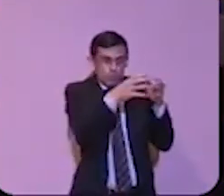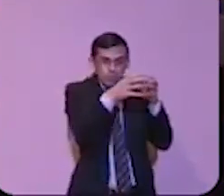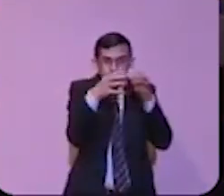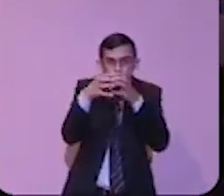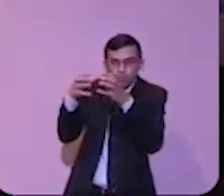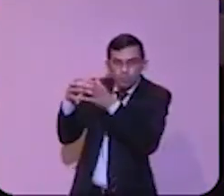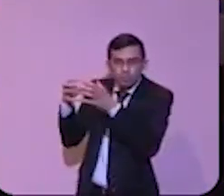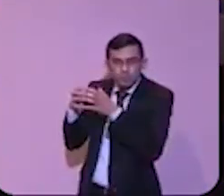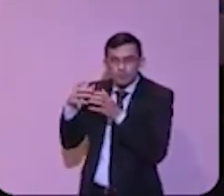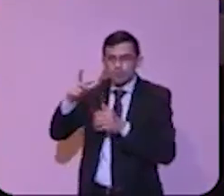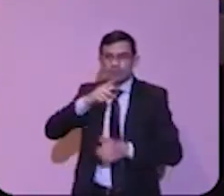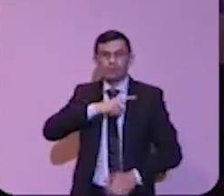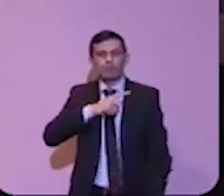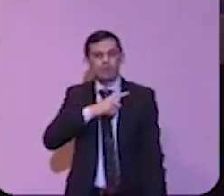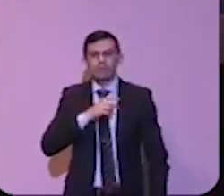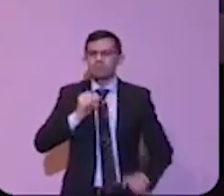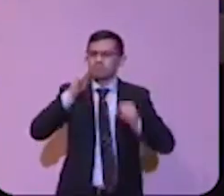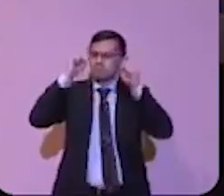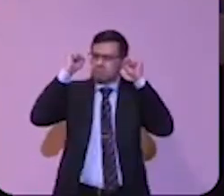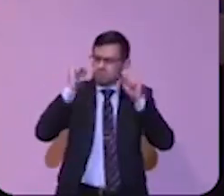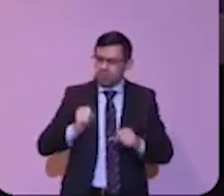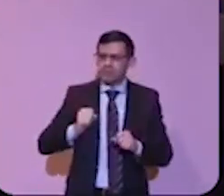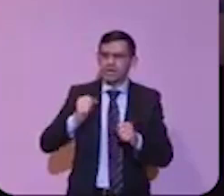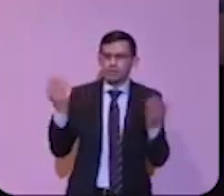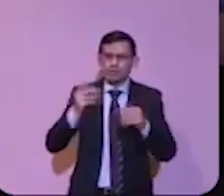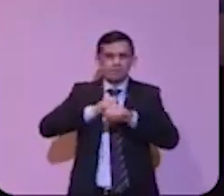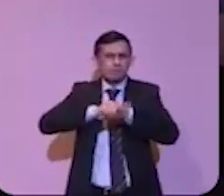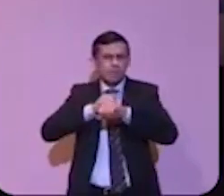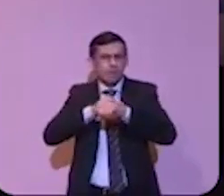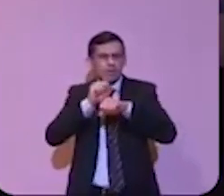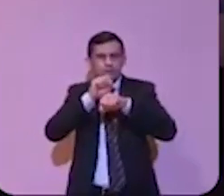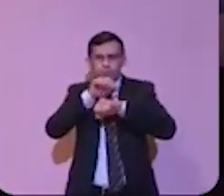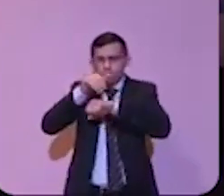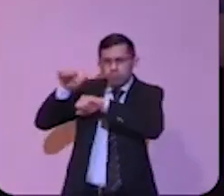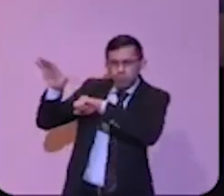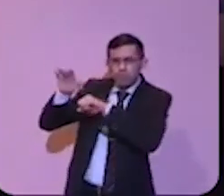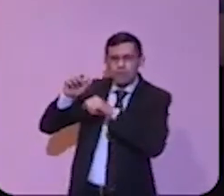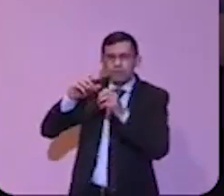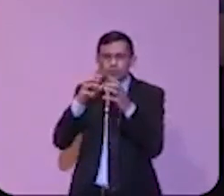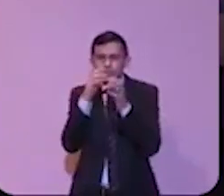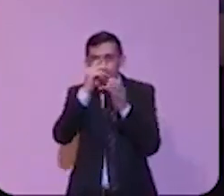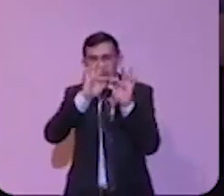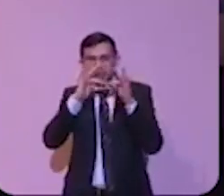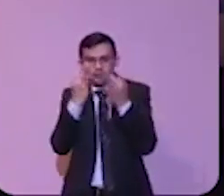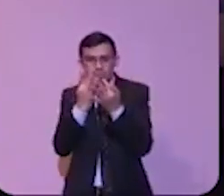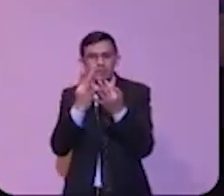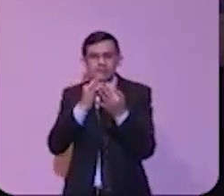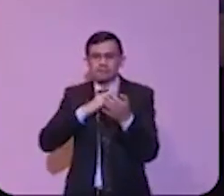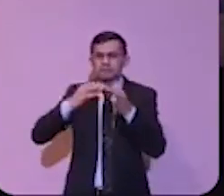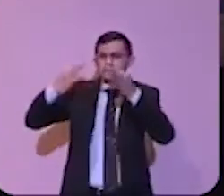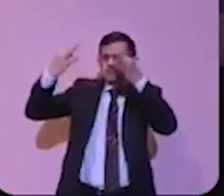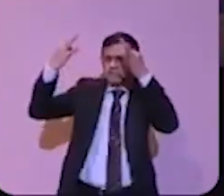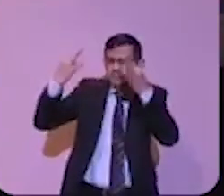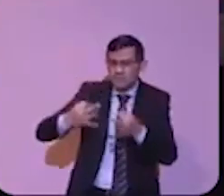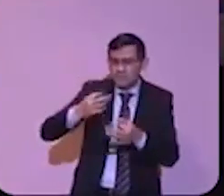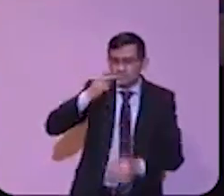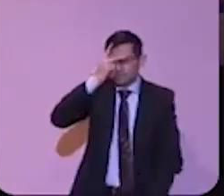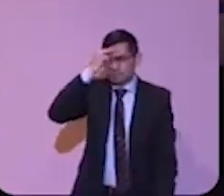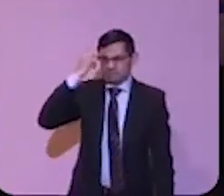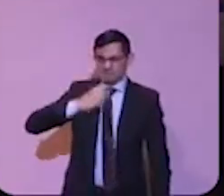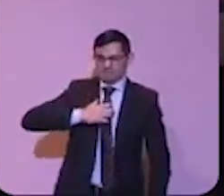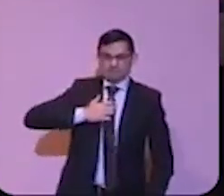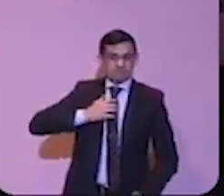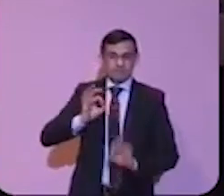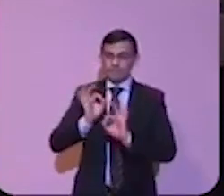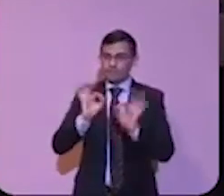de família que você tem. Vai lá, copie e manda para todos os grupos de família que você tem. Eu tenho certeza que ninguém vai ficar bravo